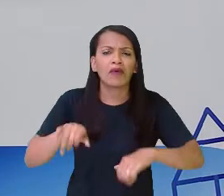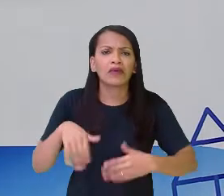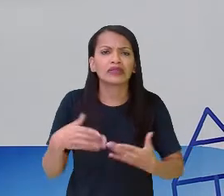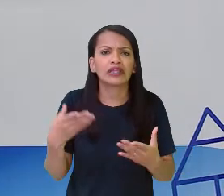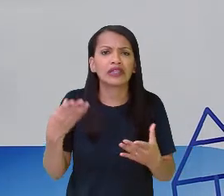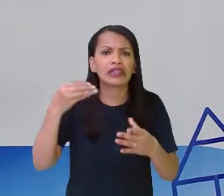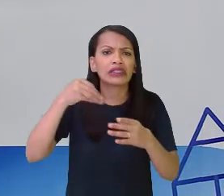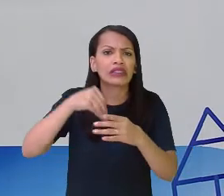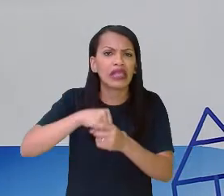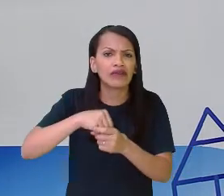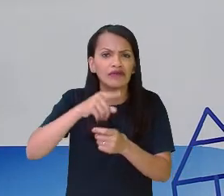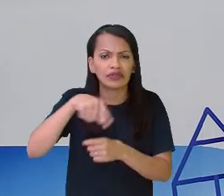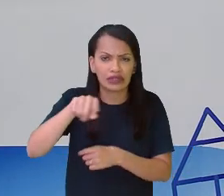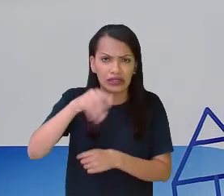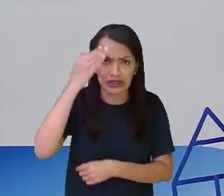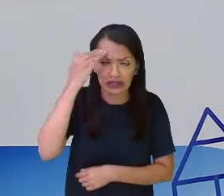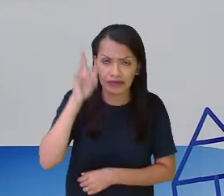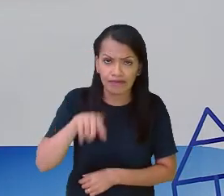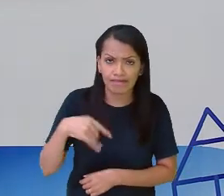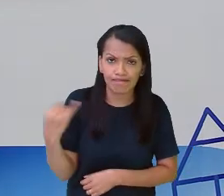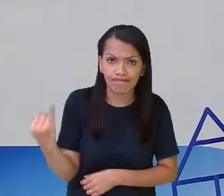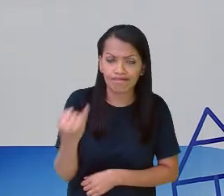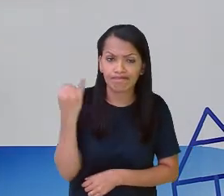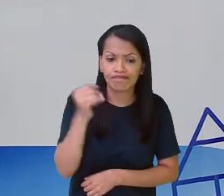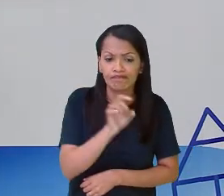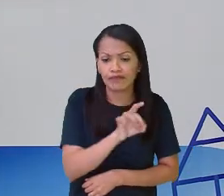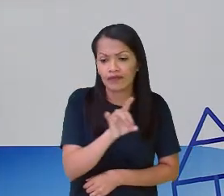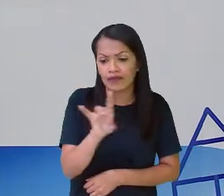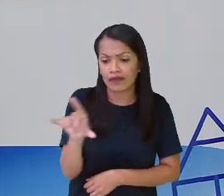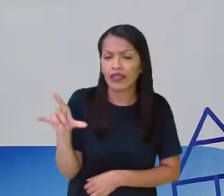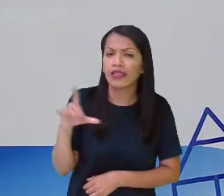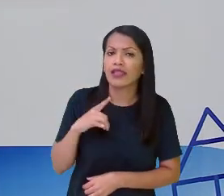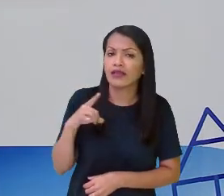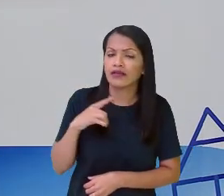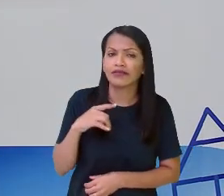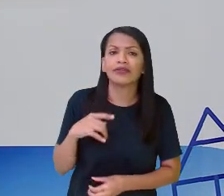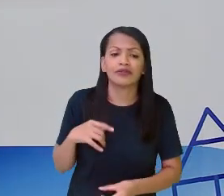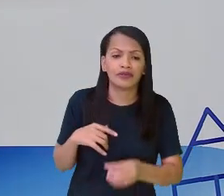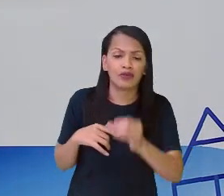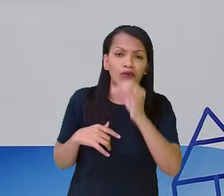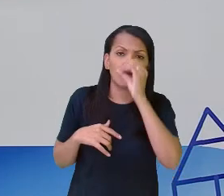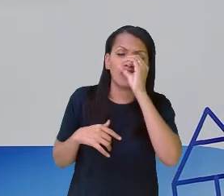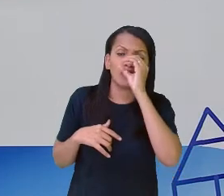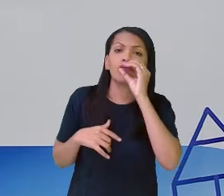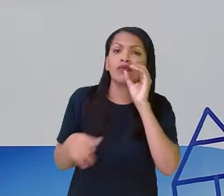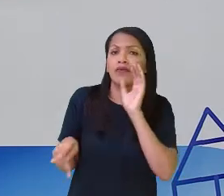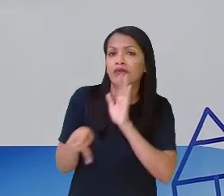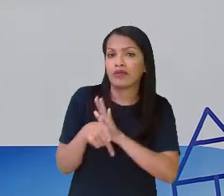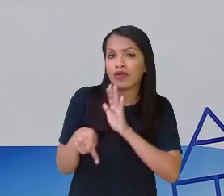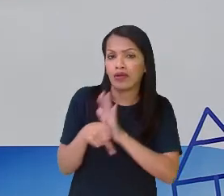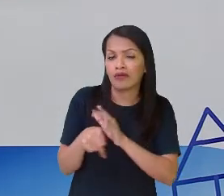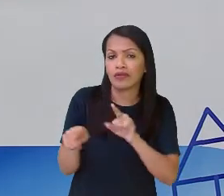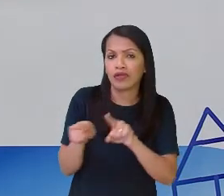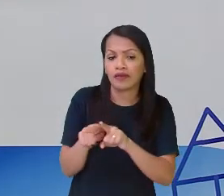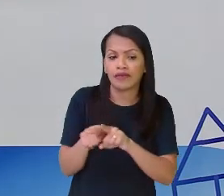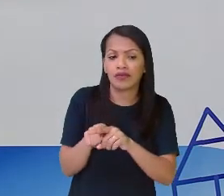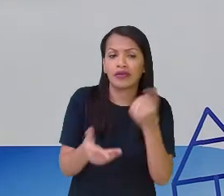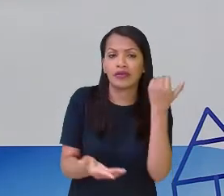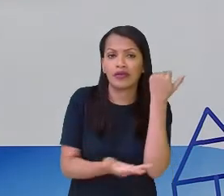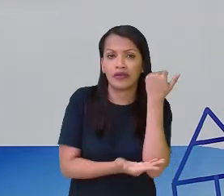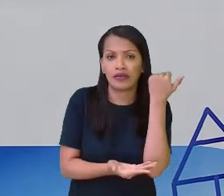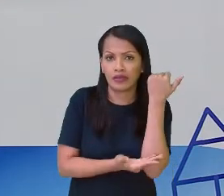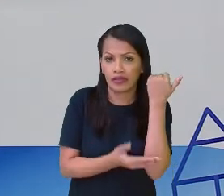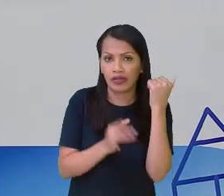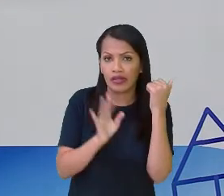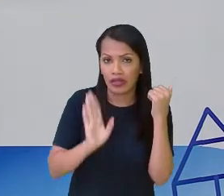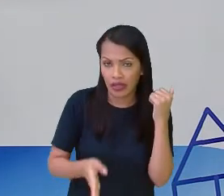água na escola. Vocês sabem que isso é importante, né? Cada um ter o seu copinho, cada um ter a sua garrafinha para tomar água, né?